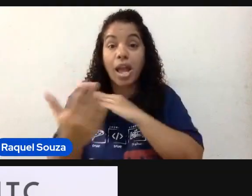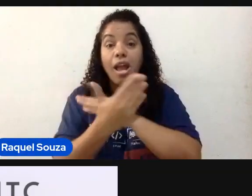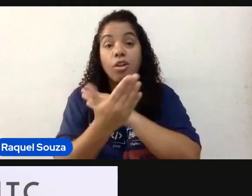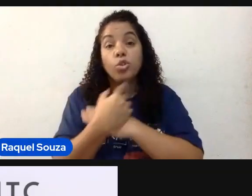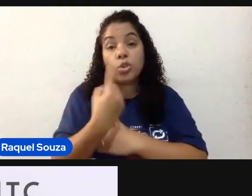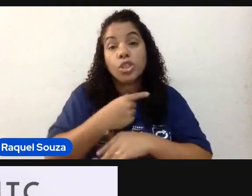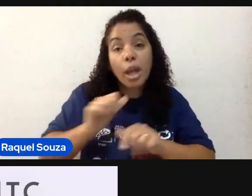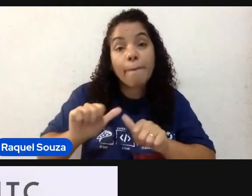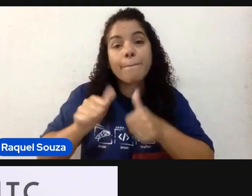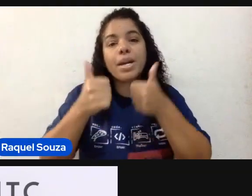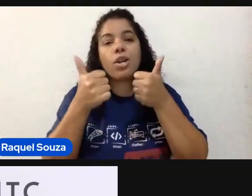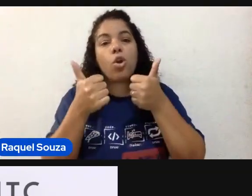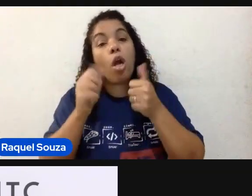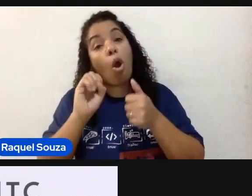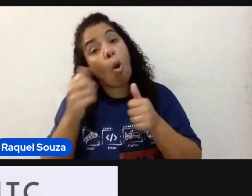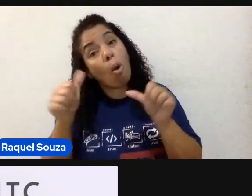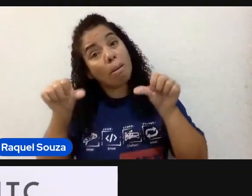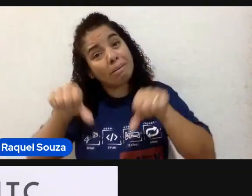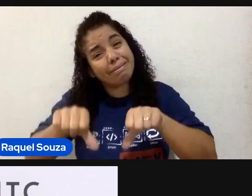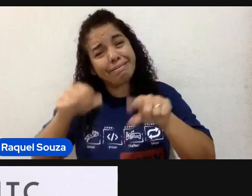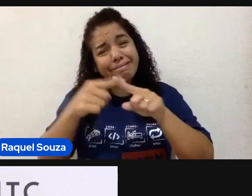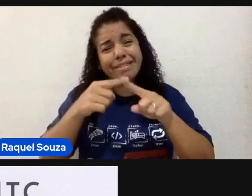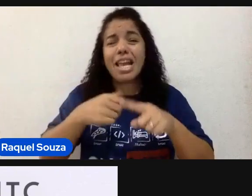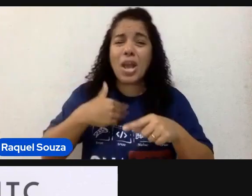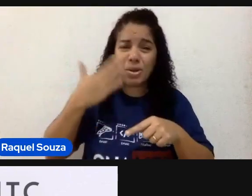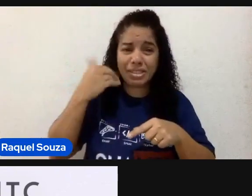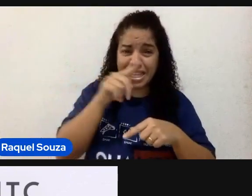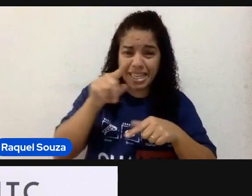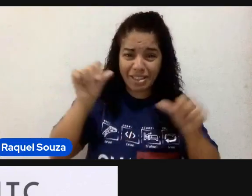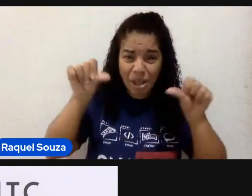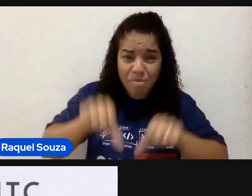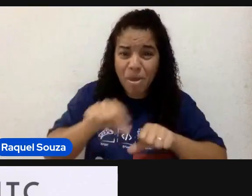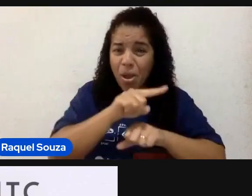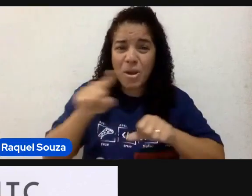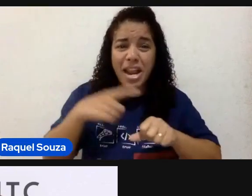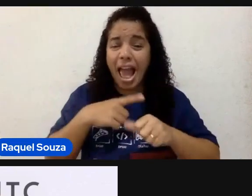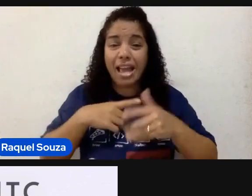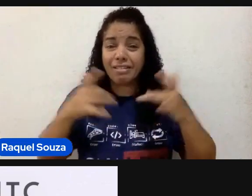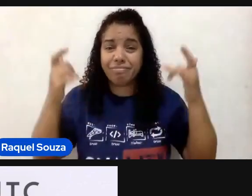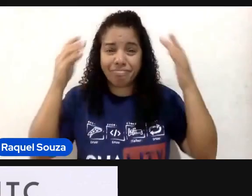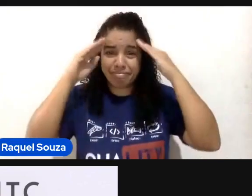a melhorar ou a piorar. Porque se eu sei que aquilo ali vai piorar, eu desisto de fazer.